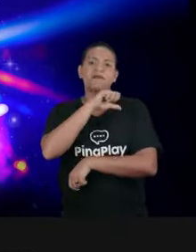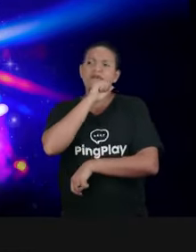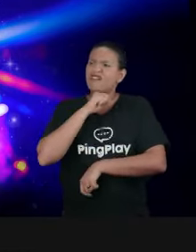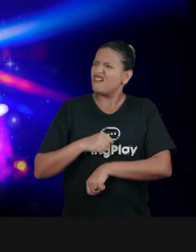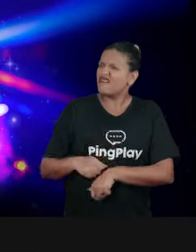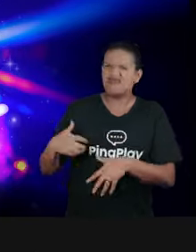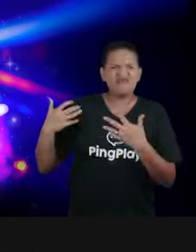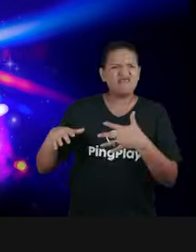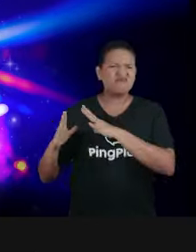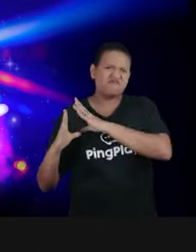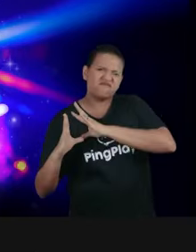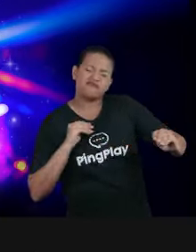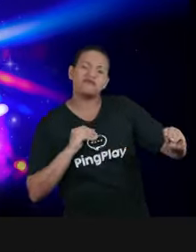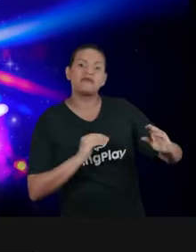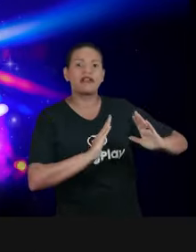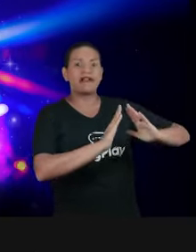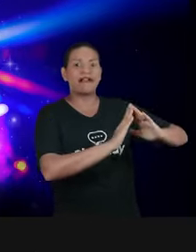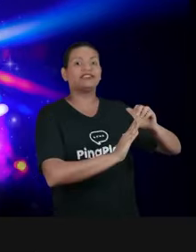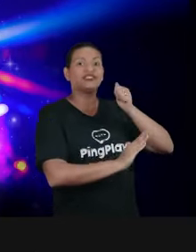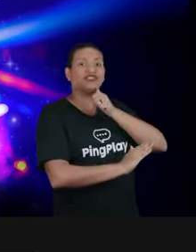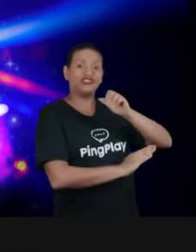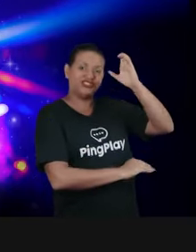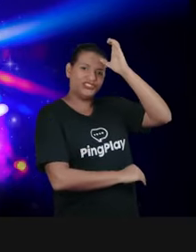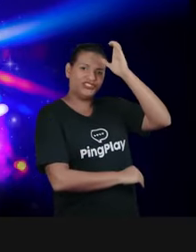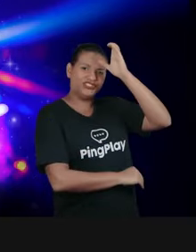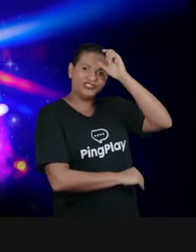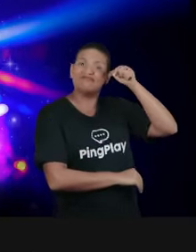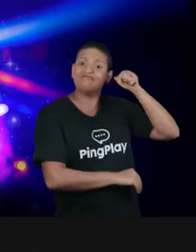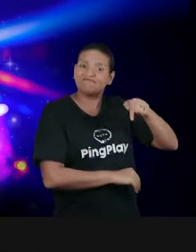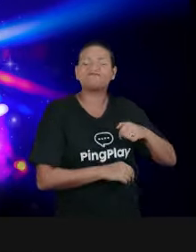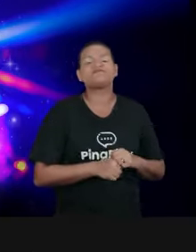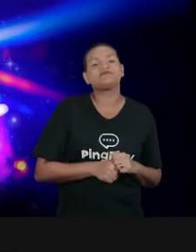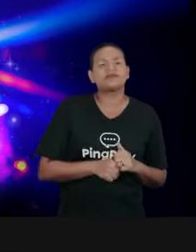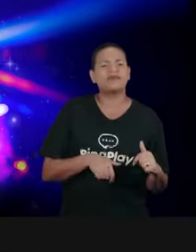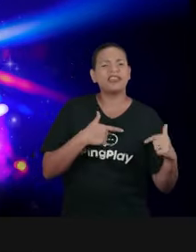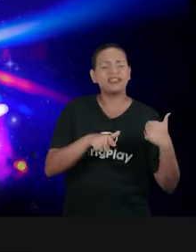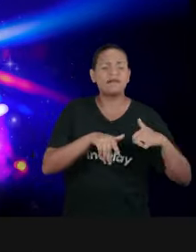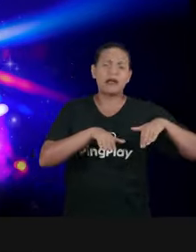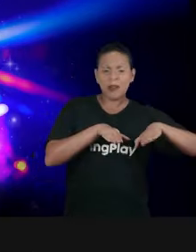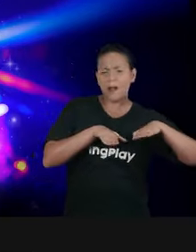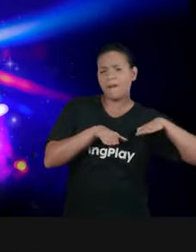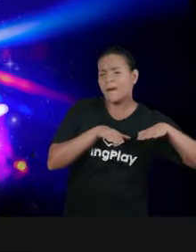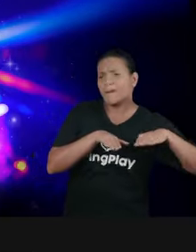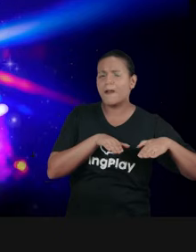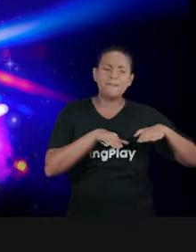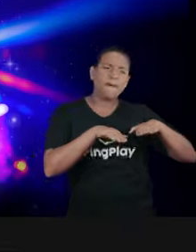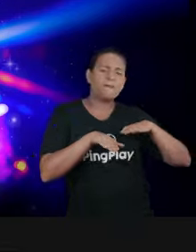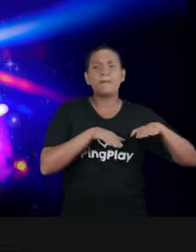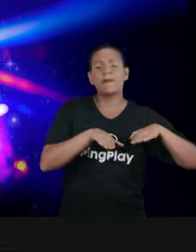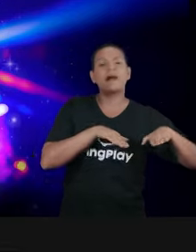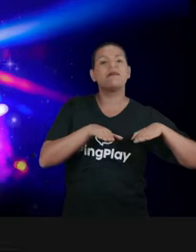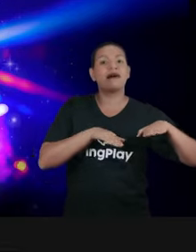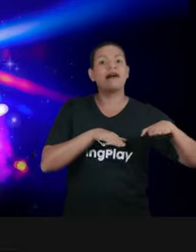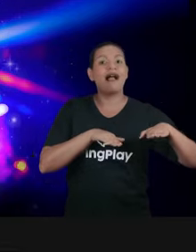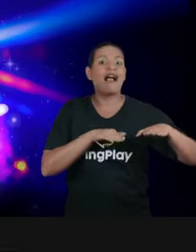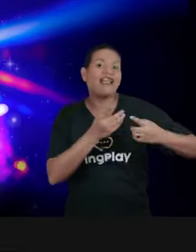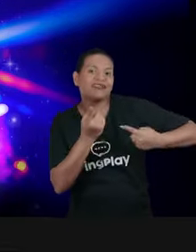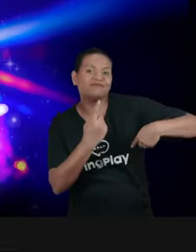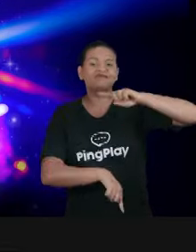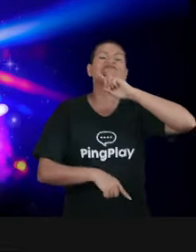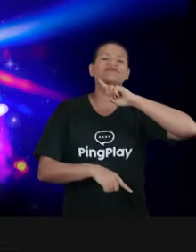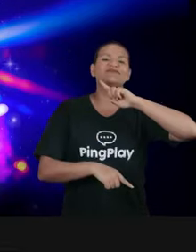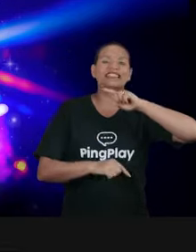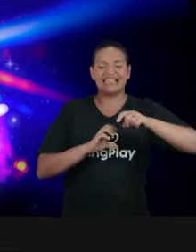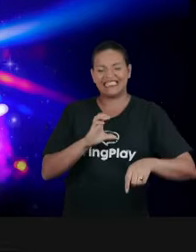trabalhar como DJ e se torna Como chama o filme a Cinderela pop um verdadeiro conto de fadas da vida real porque